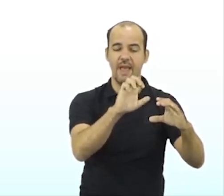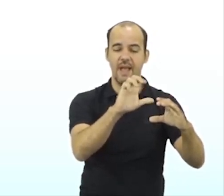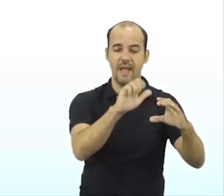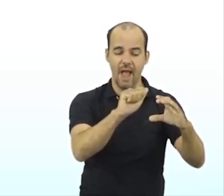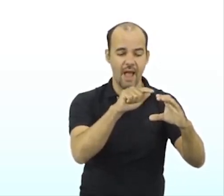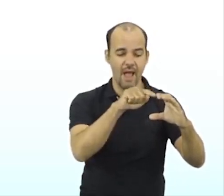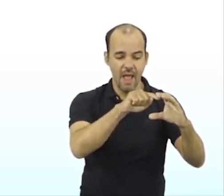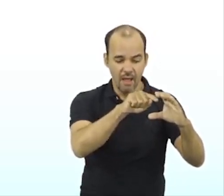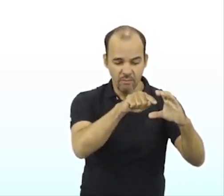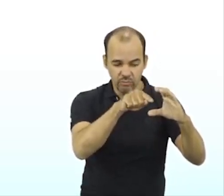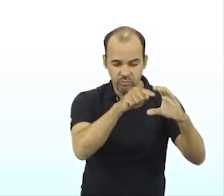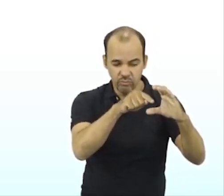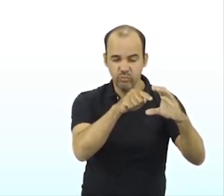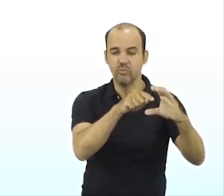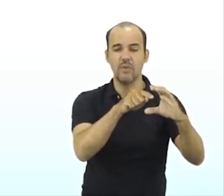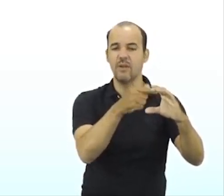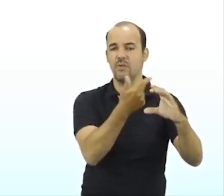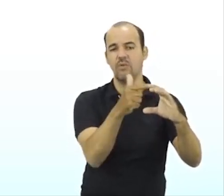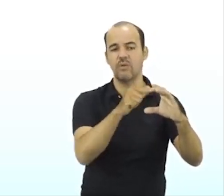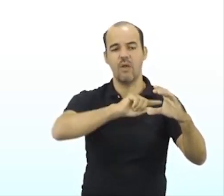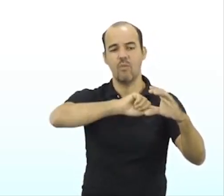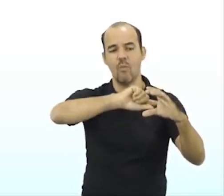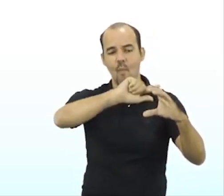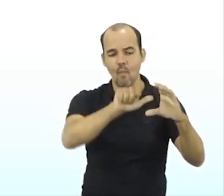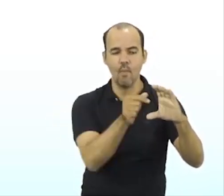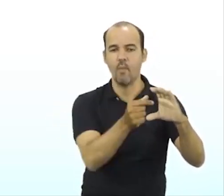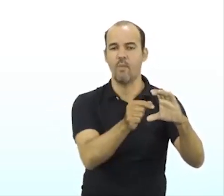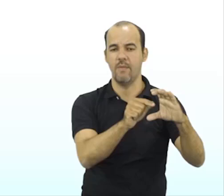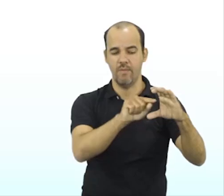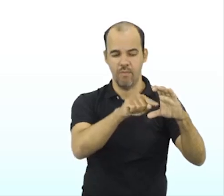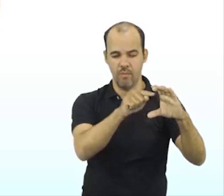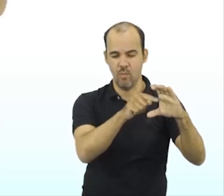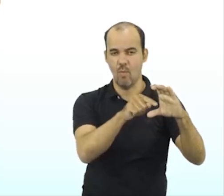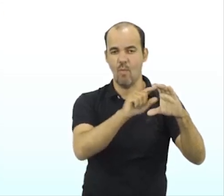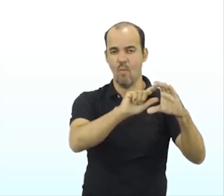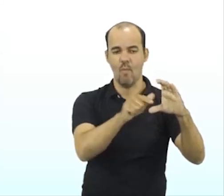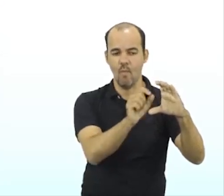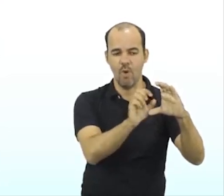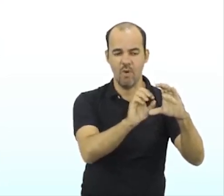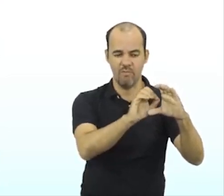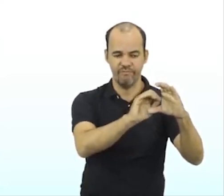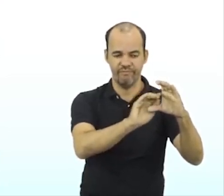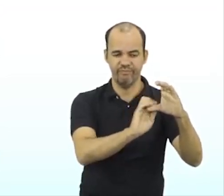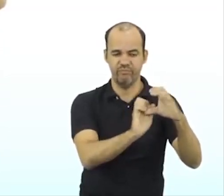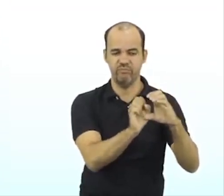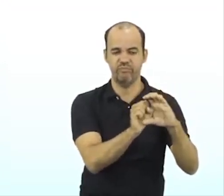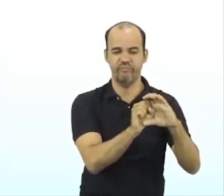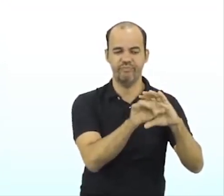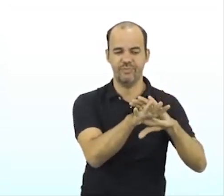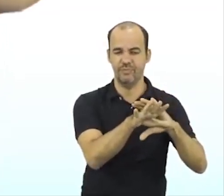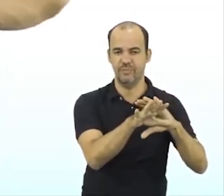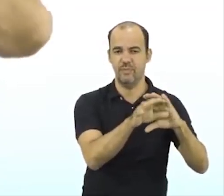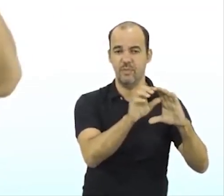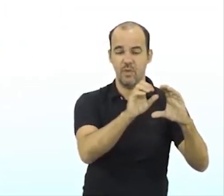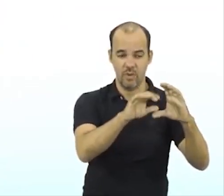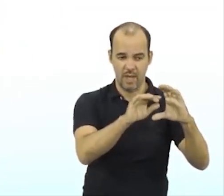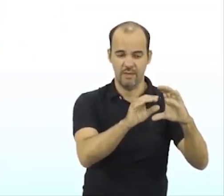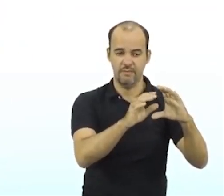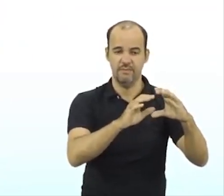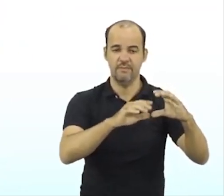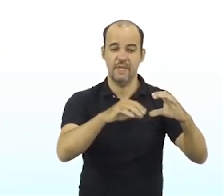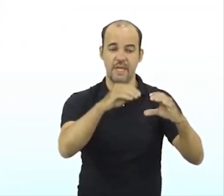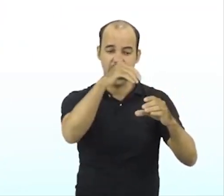não consigo organizar o núcleo. Então, o material que era para ficar dentro do núcleo vai ficar todo espalhado no citoplasma, vai ficar tudo